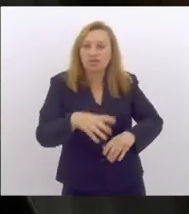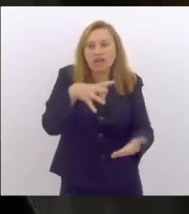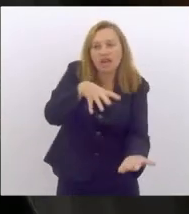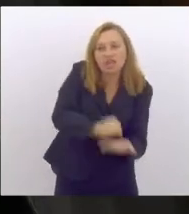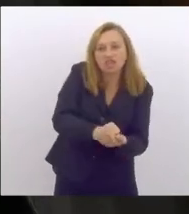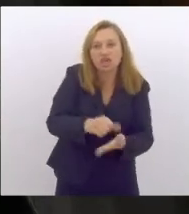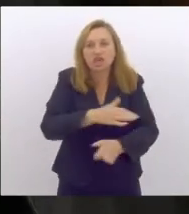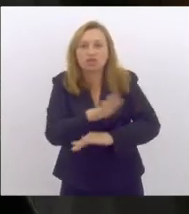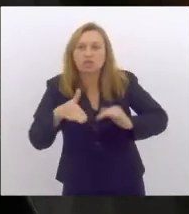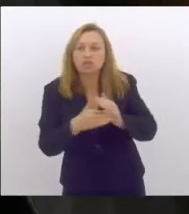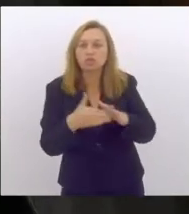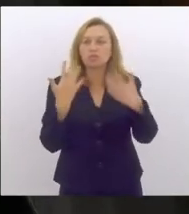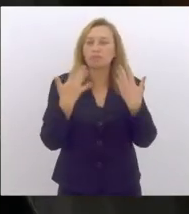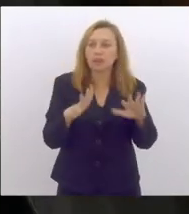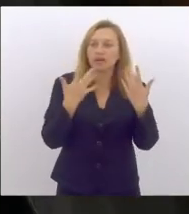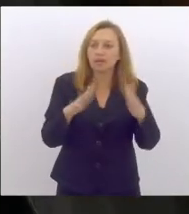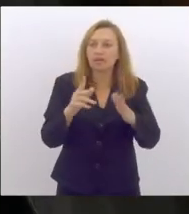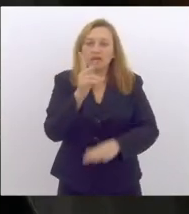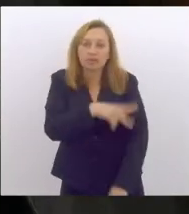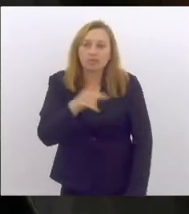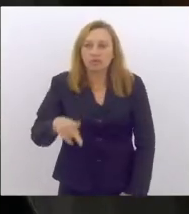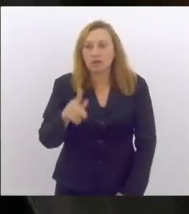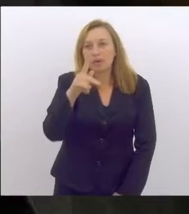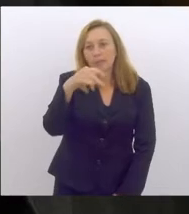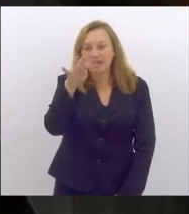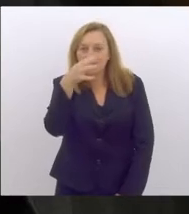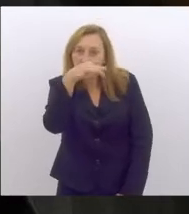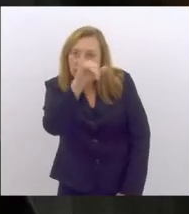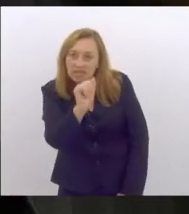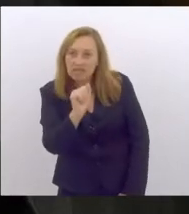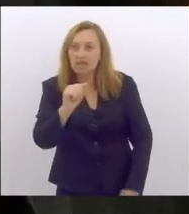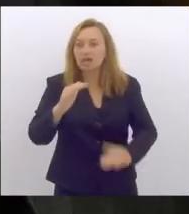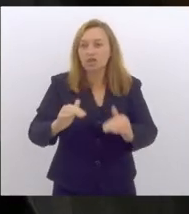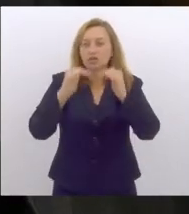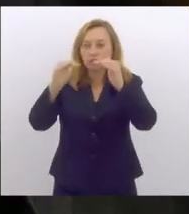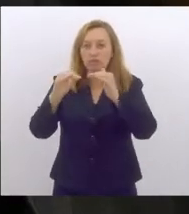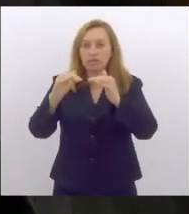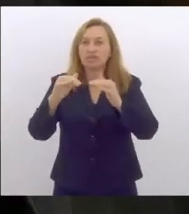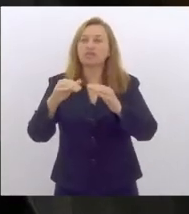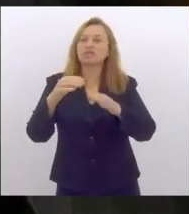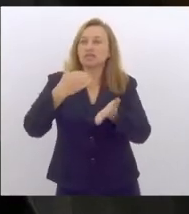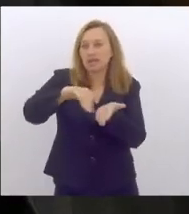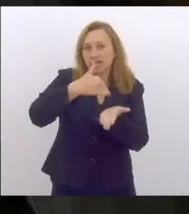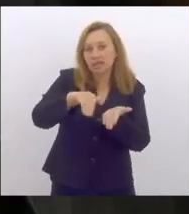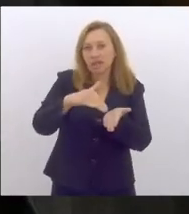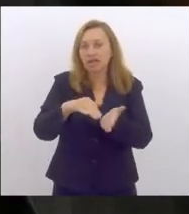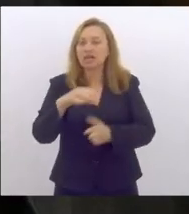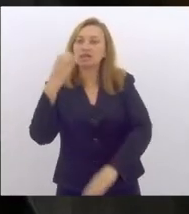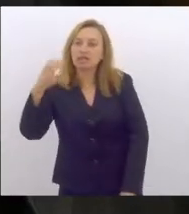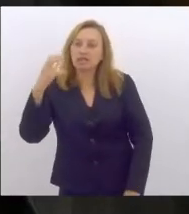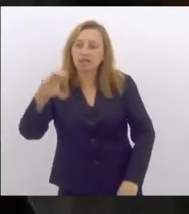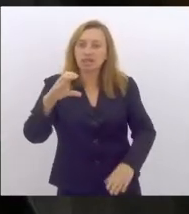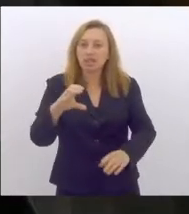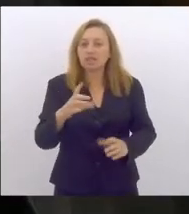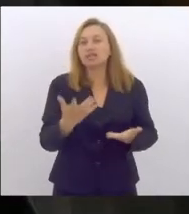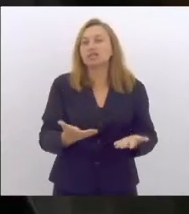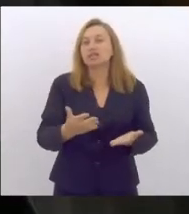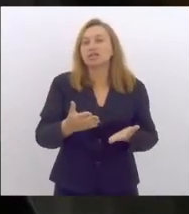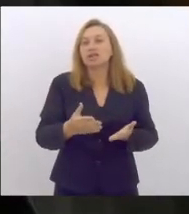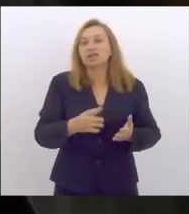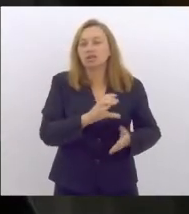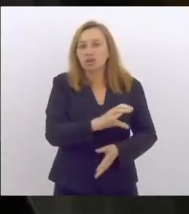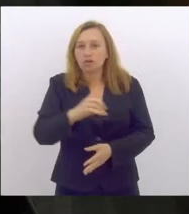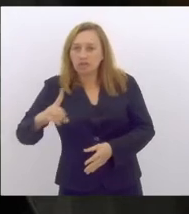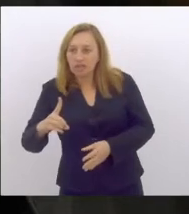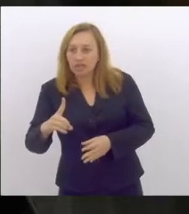registrar todo mundo saudar a professora da Patrícia Gomes subsecretária em Niterói que dirige o programa criança na creche de educação